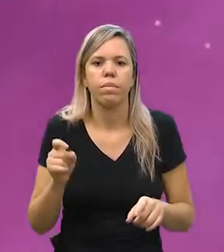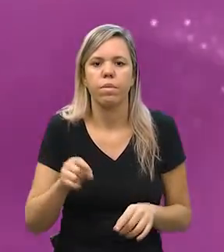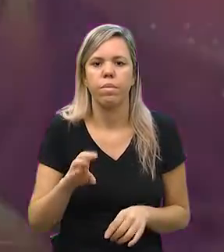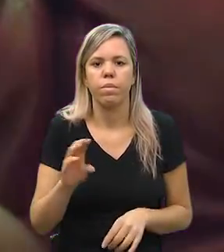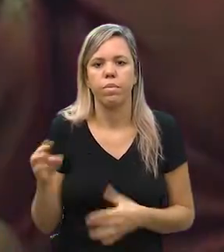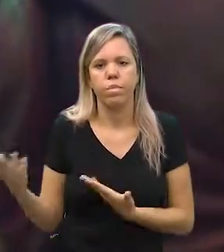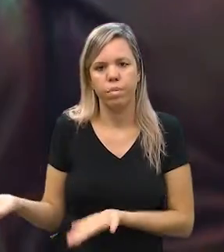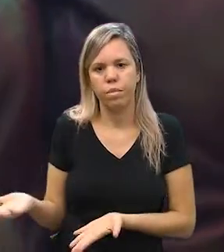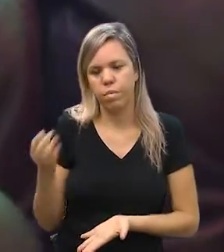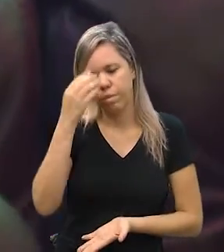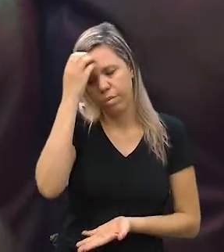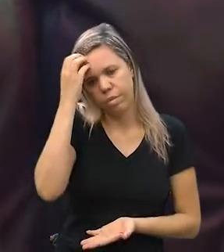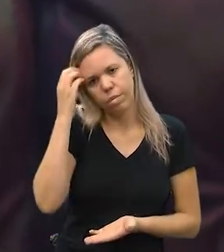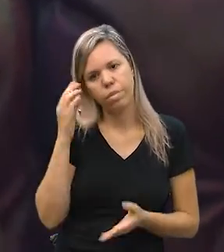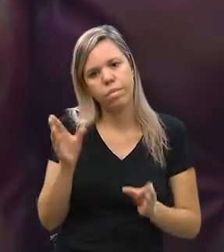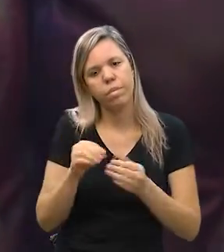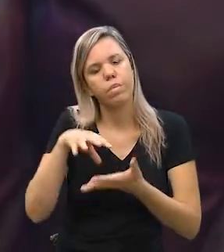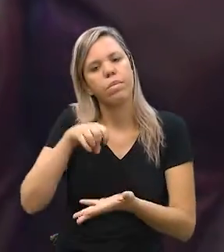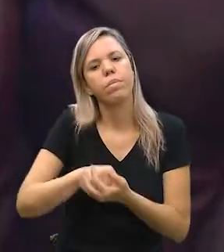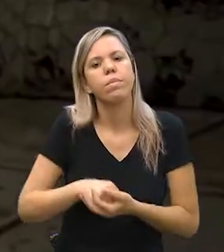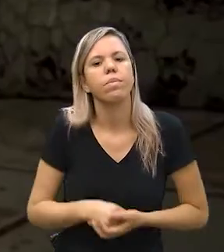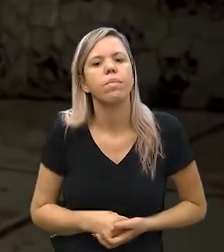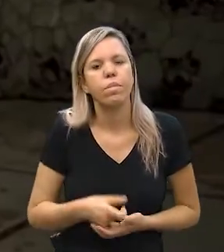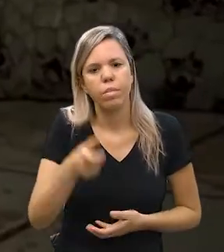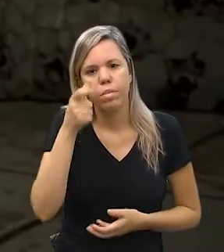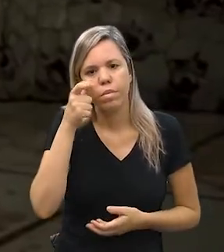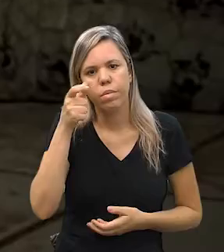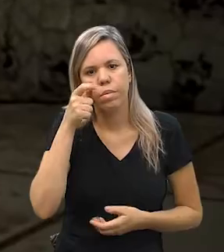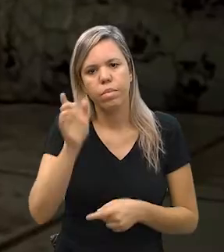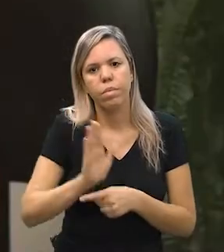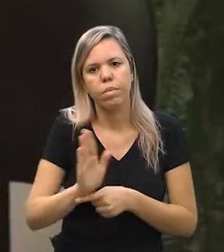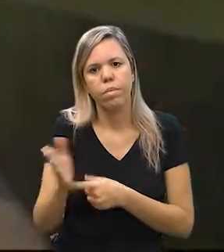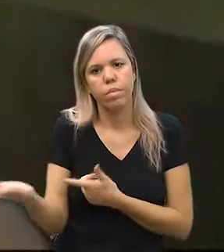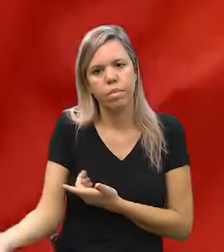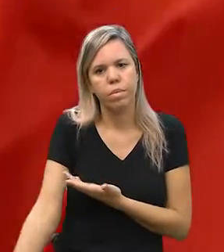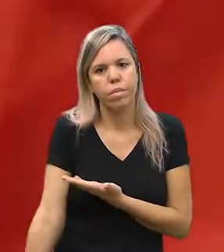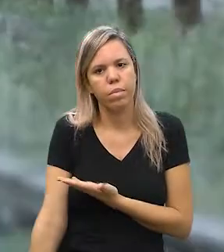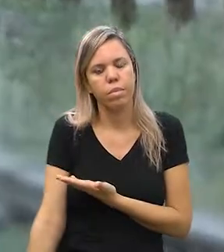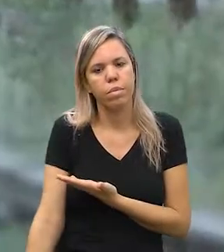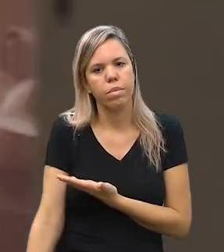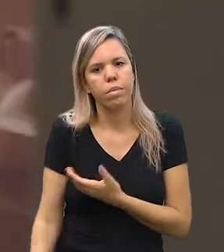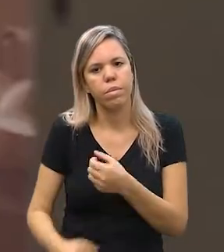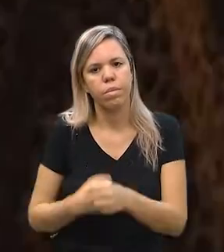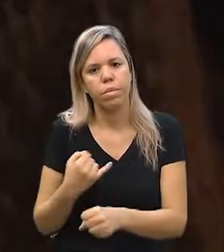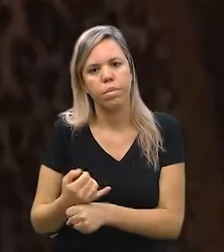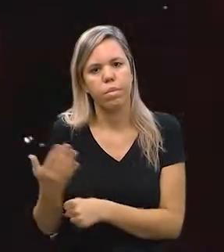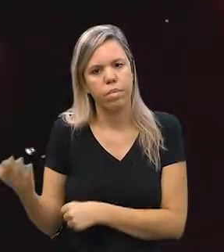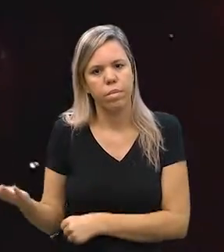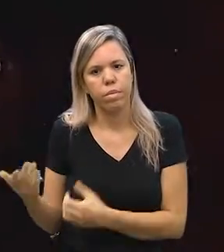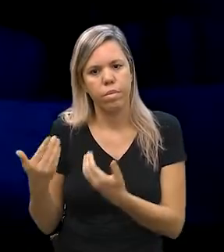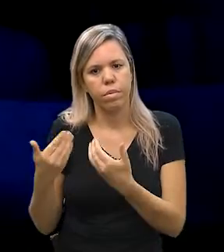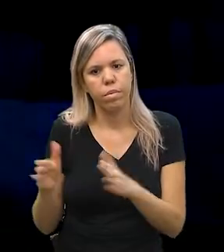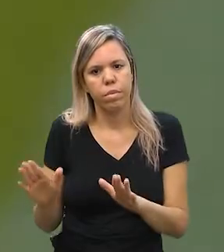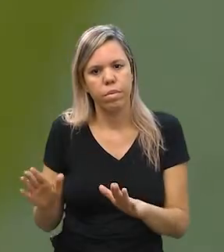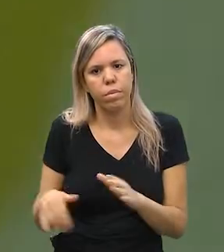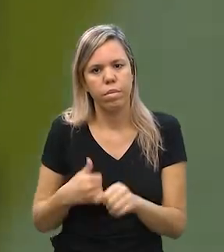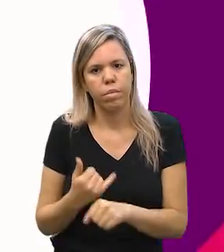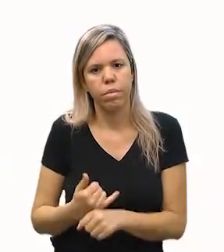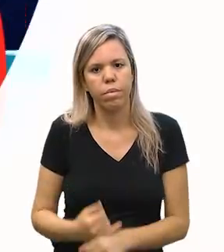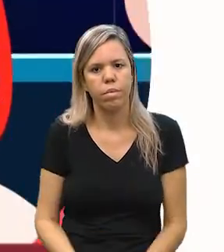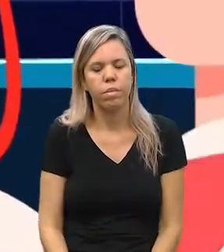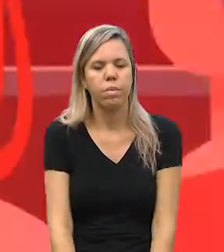festivalfantástico.com e fazer um breve cadastro para poder assistir aos filmes por meio de uma plataforma disponibilizada lá no